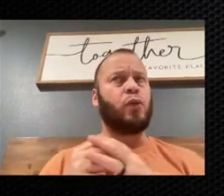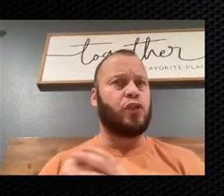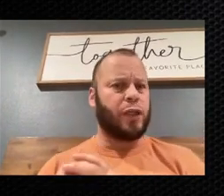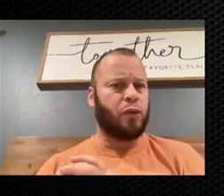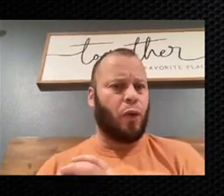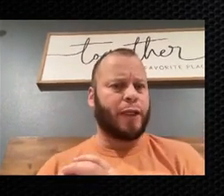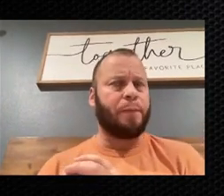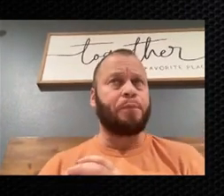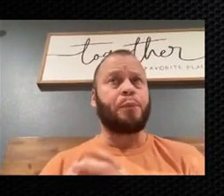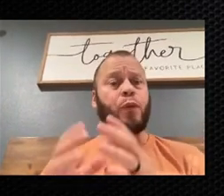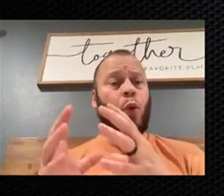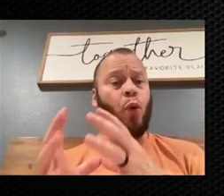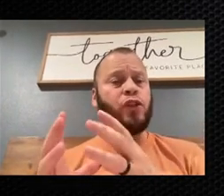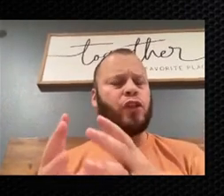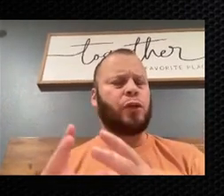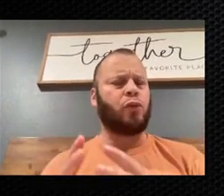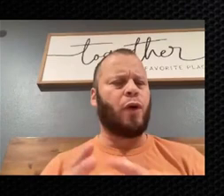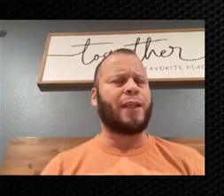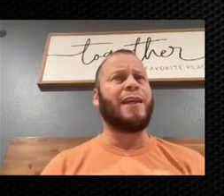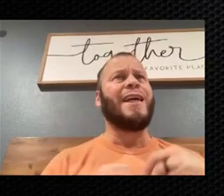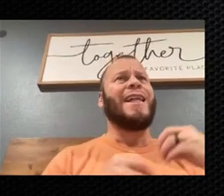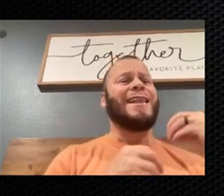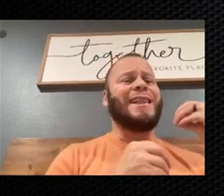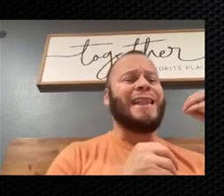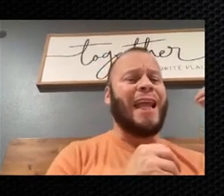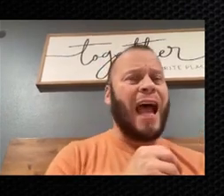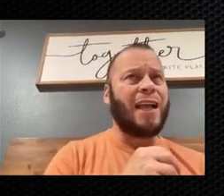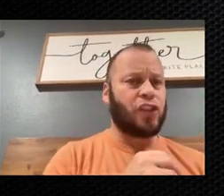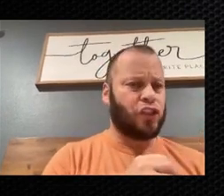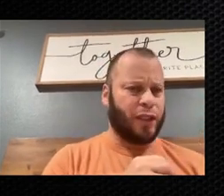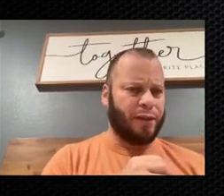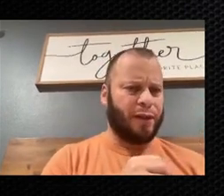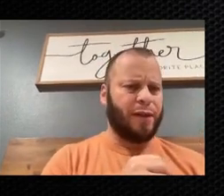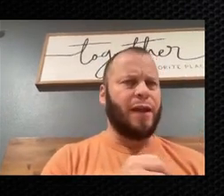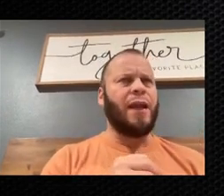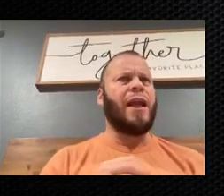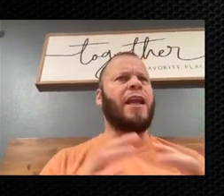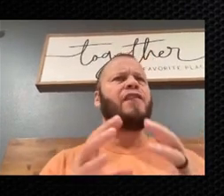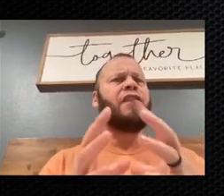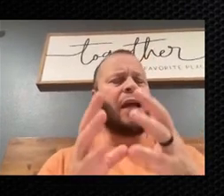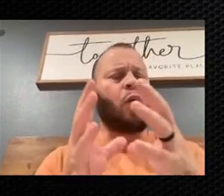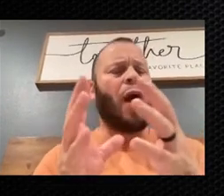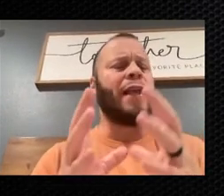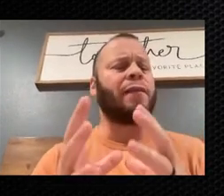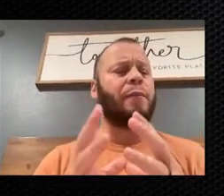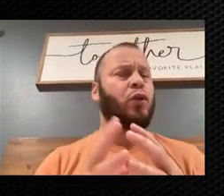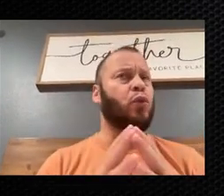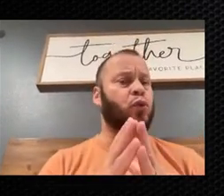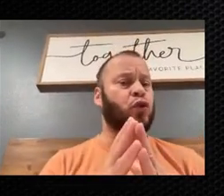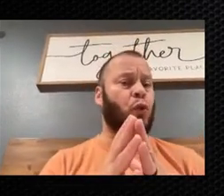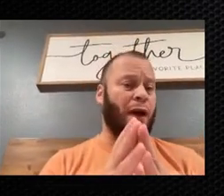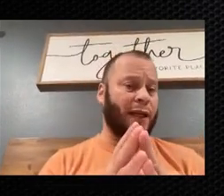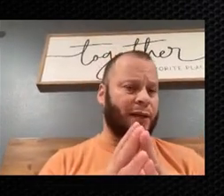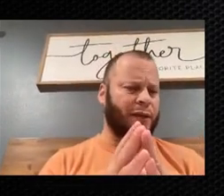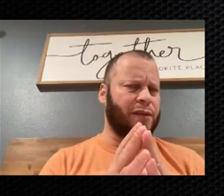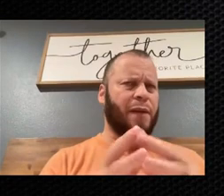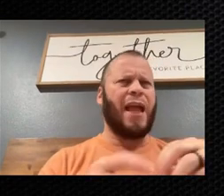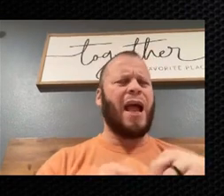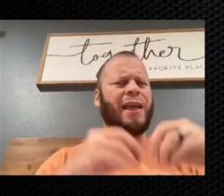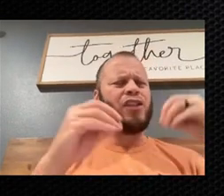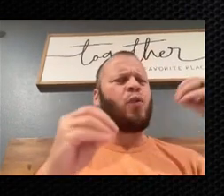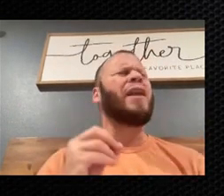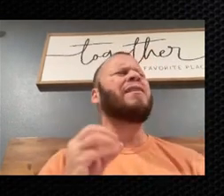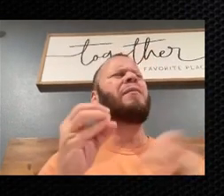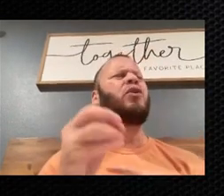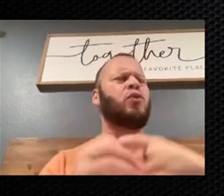sobre o Tik Tok o Tik Tok na China ele fica 40 minutos com a criança